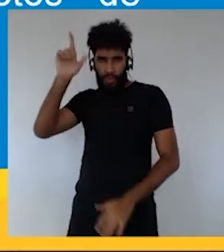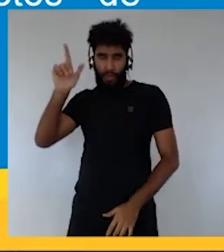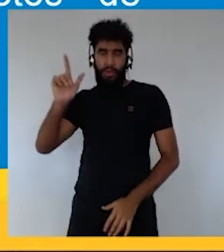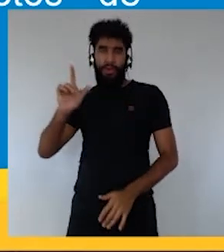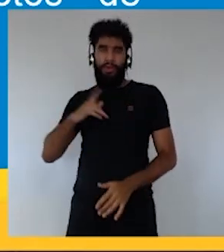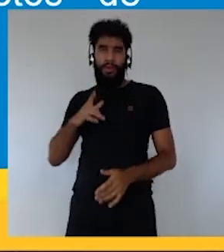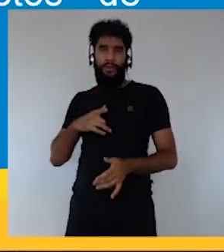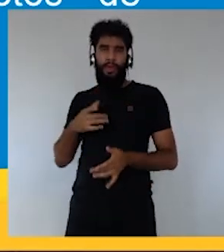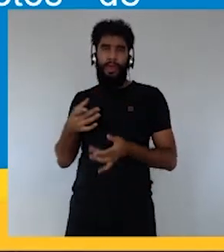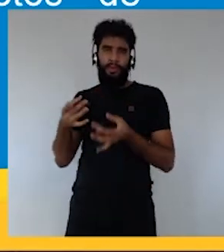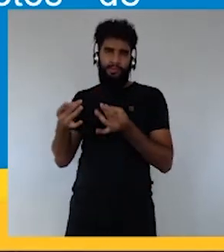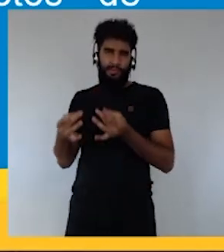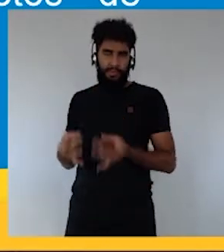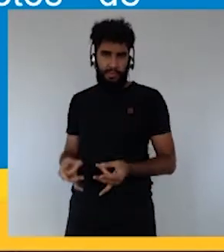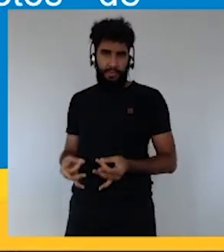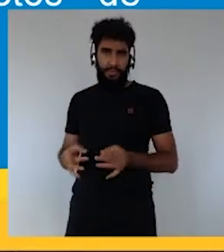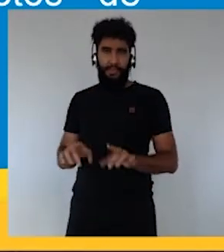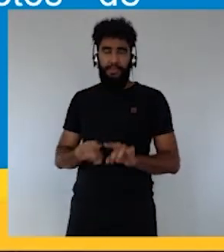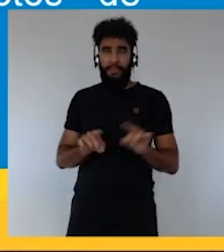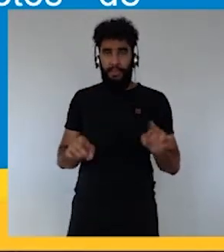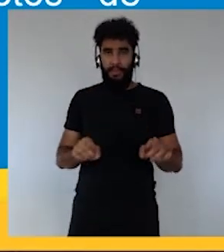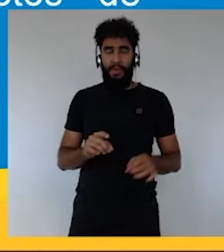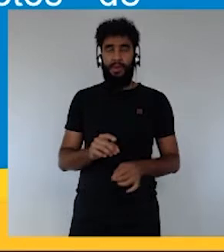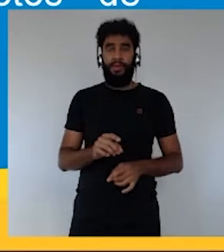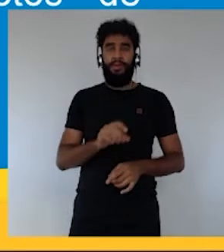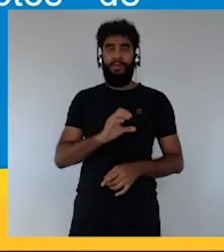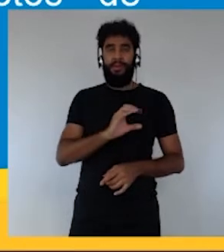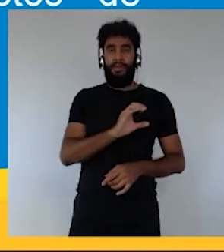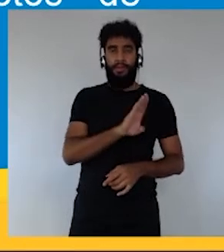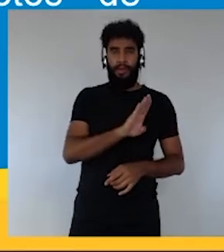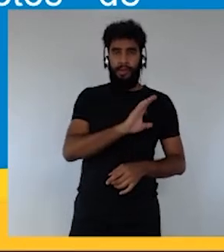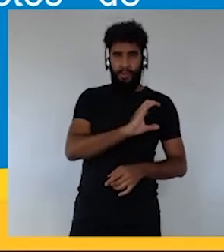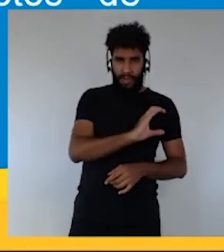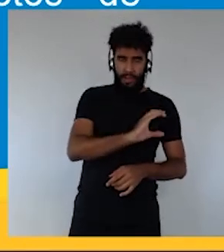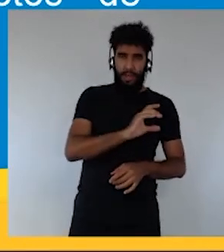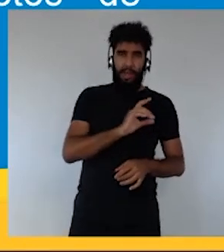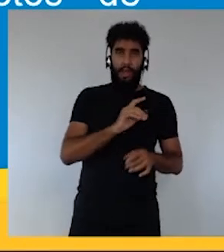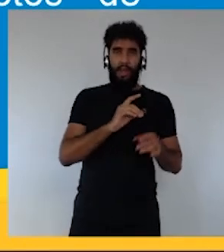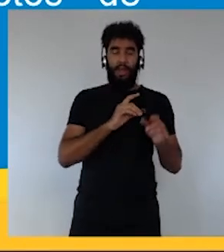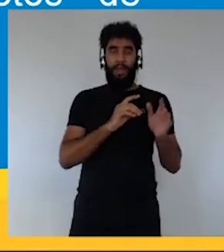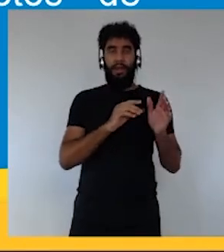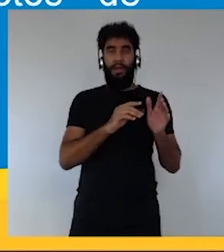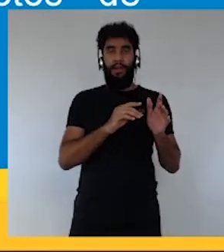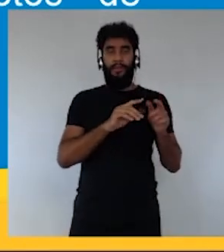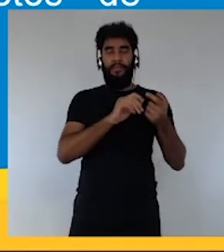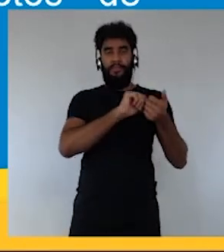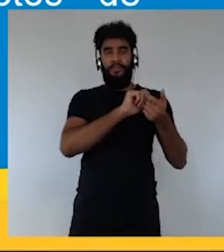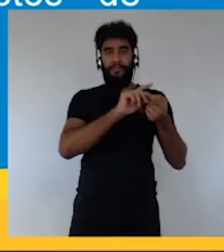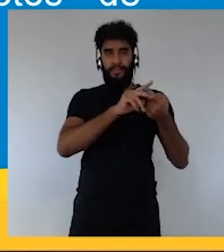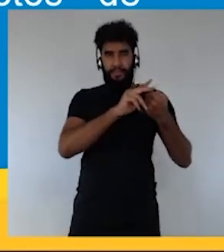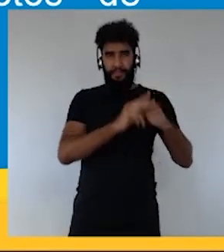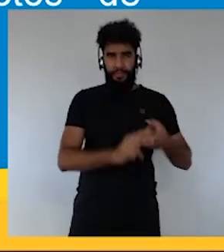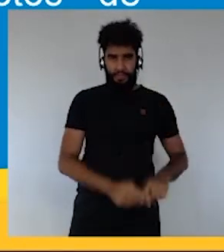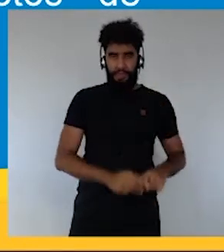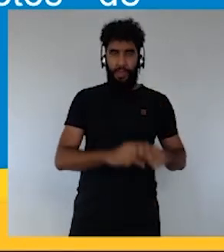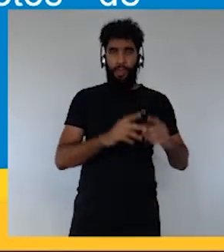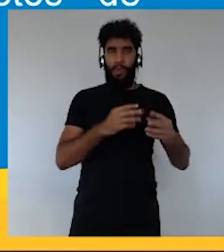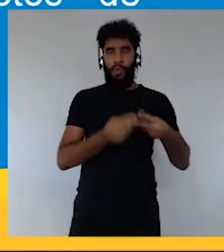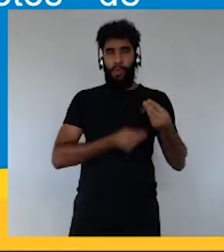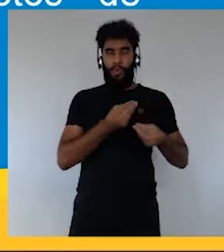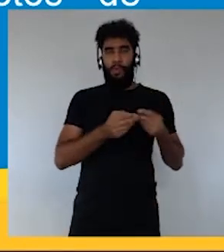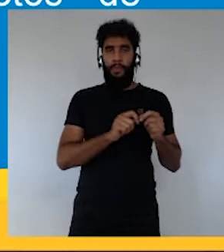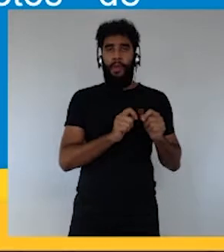Mas, por exemplo, a Câncer-CBC editou a Resolução Administrativa 40-2020 e mudou seus procedimentos. Os